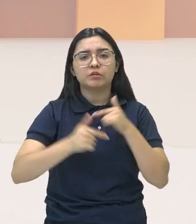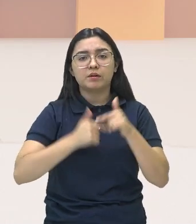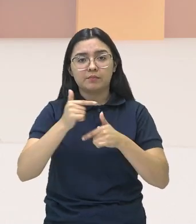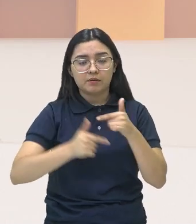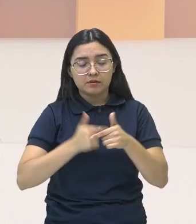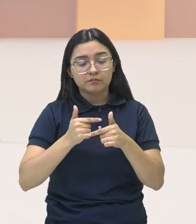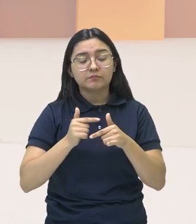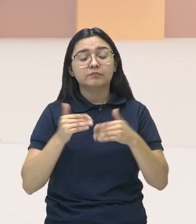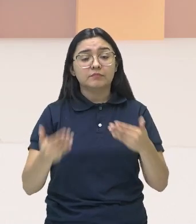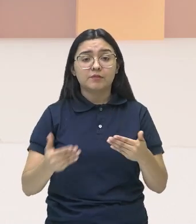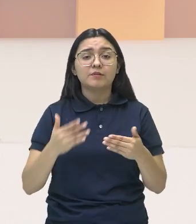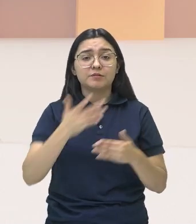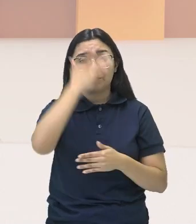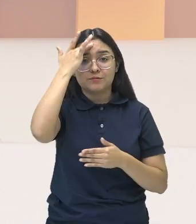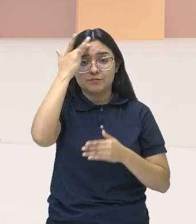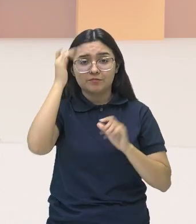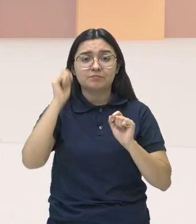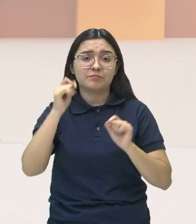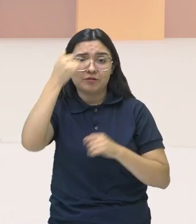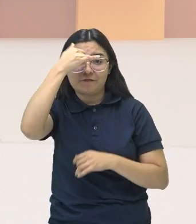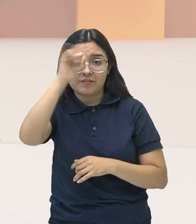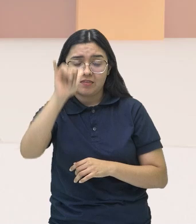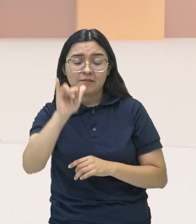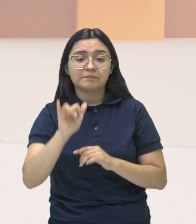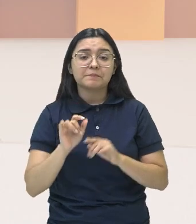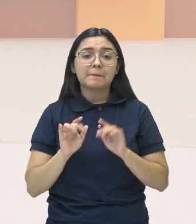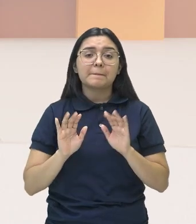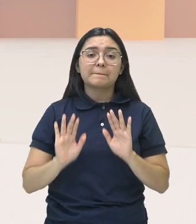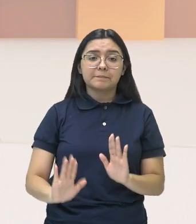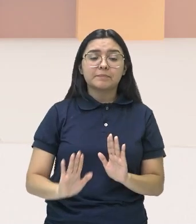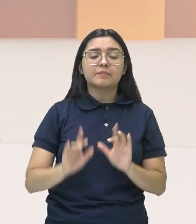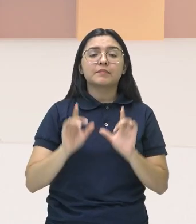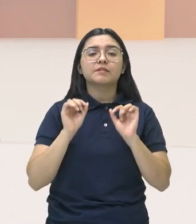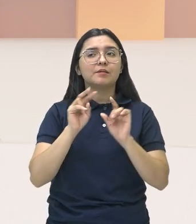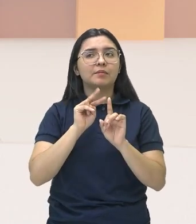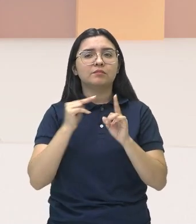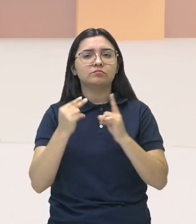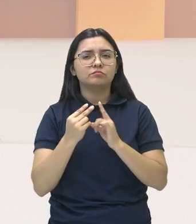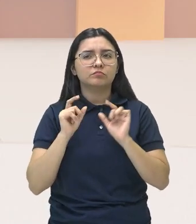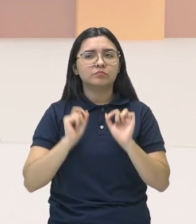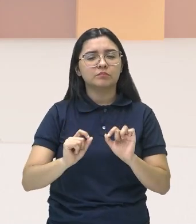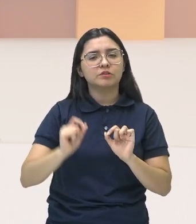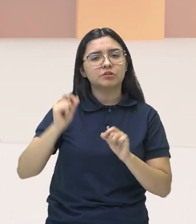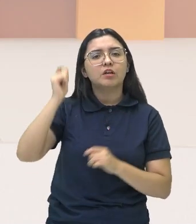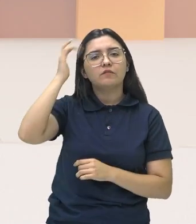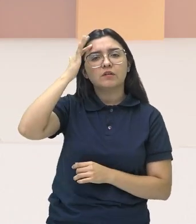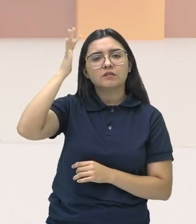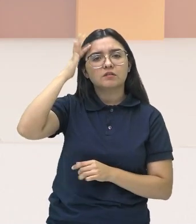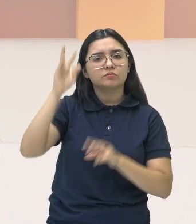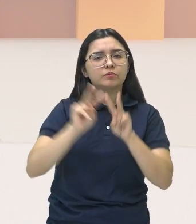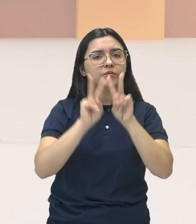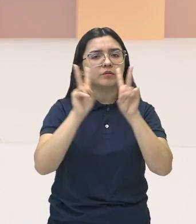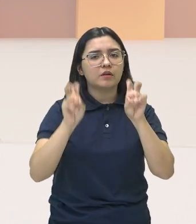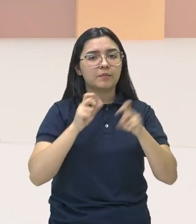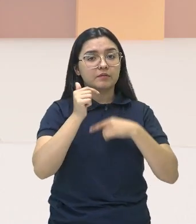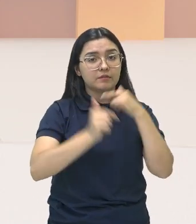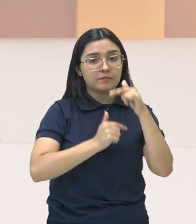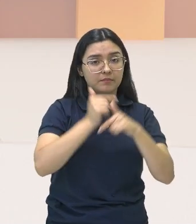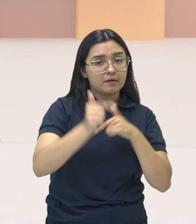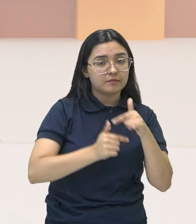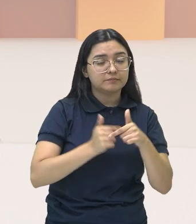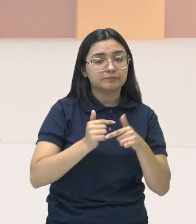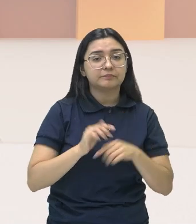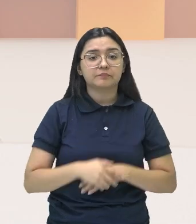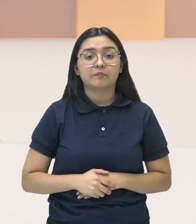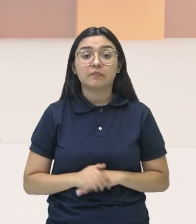muitas pessoas evitariam, né? Então, esse já é um olhar reflexivo sobre o trabalho. Então, o trabalho ele tem